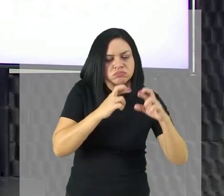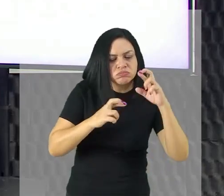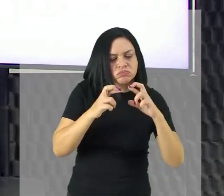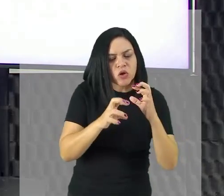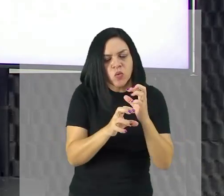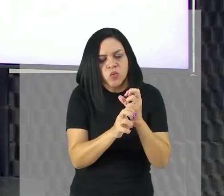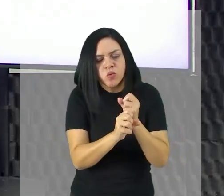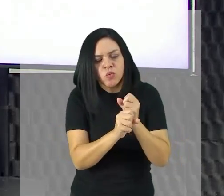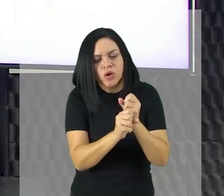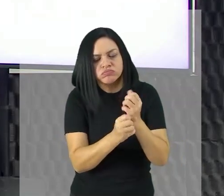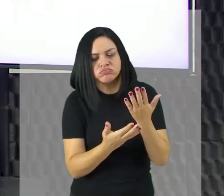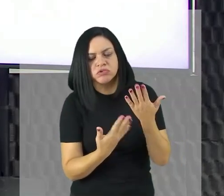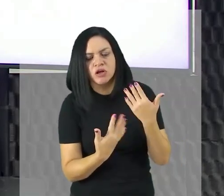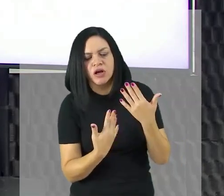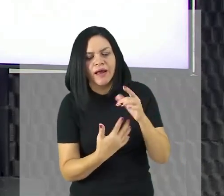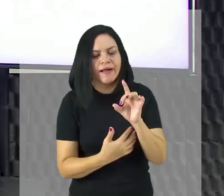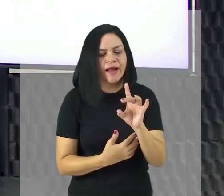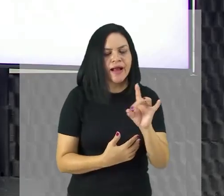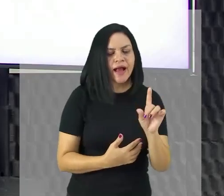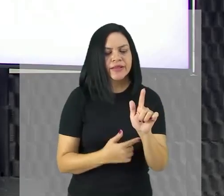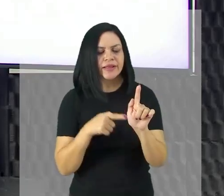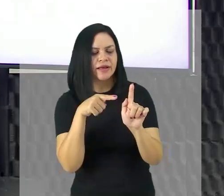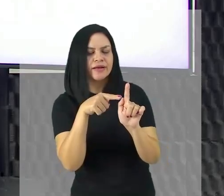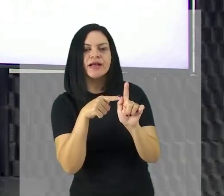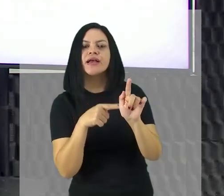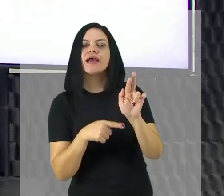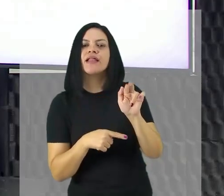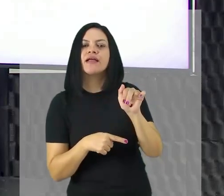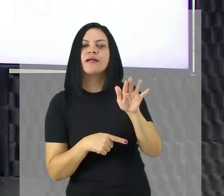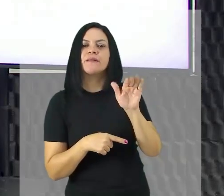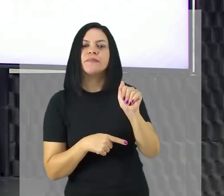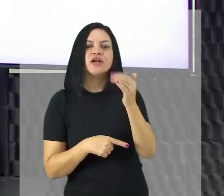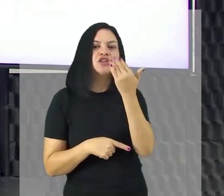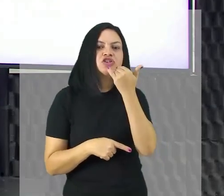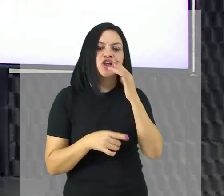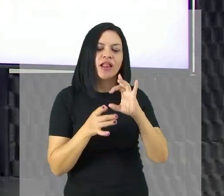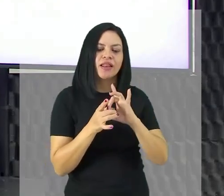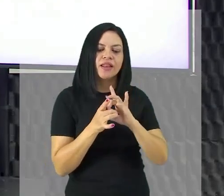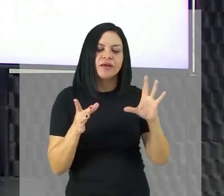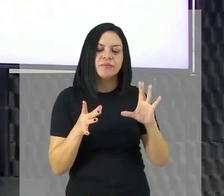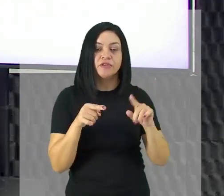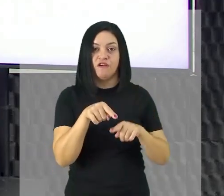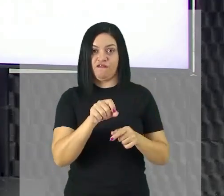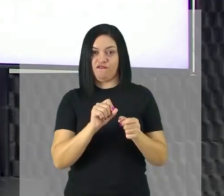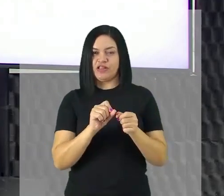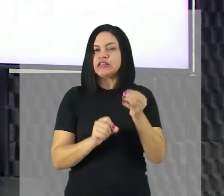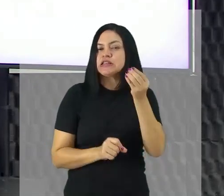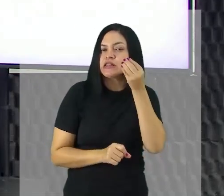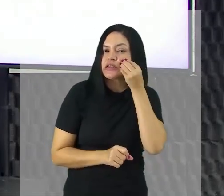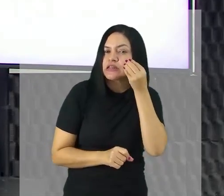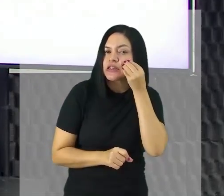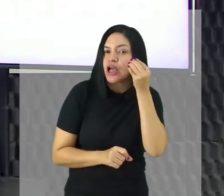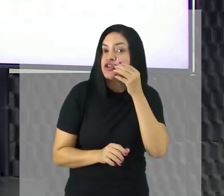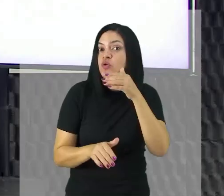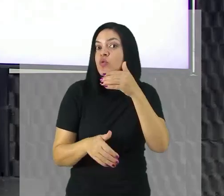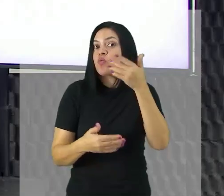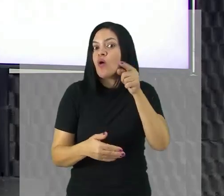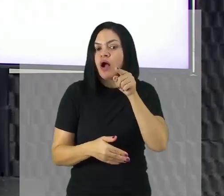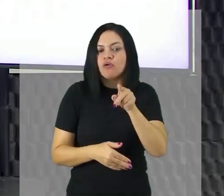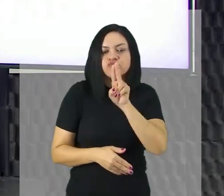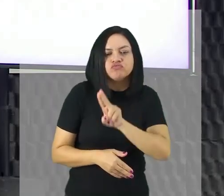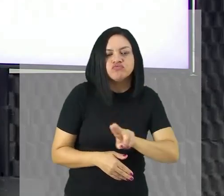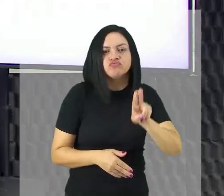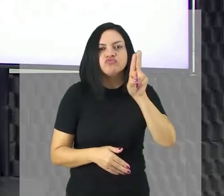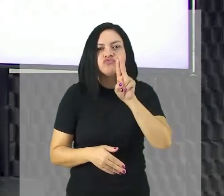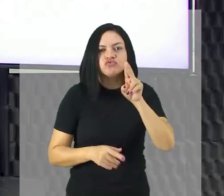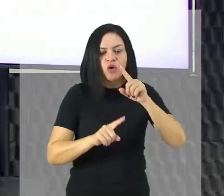de calor que cada grama de alimento libera. Para a realização desse teste, qual aparelho de